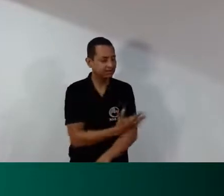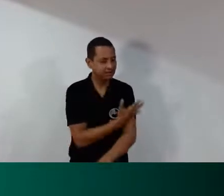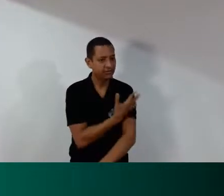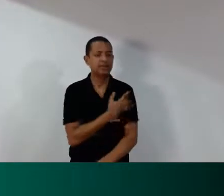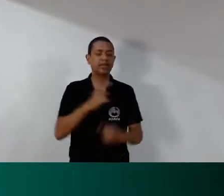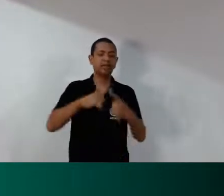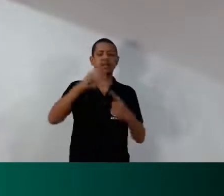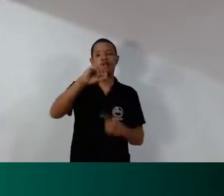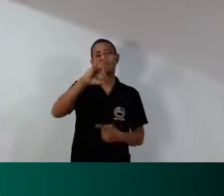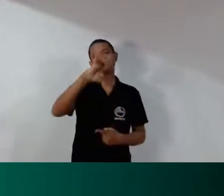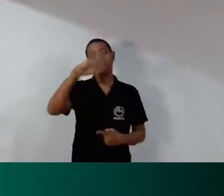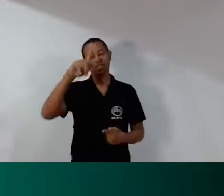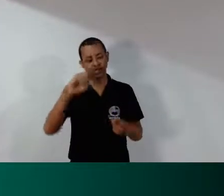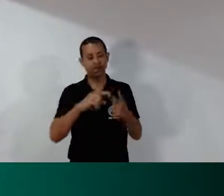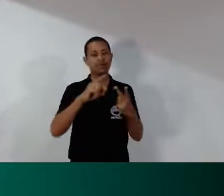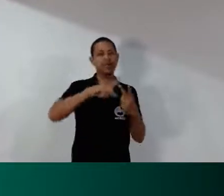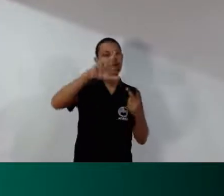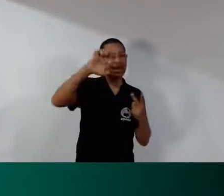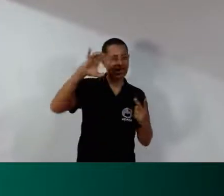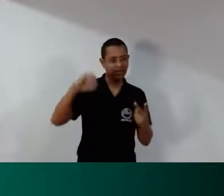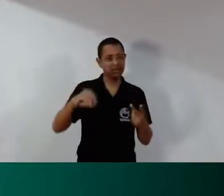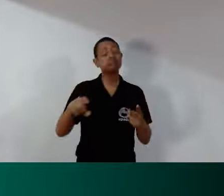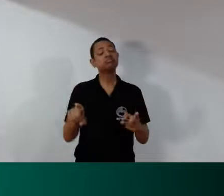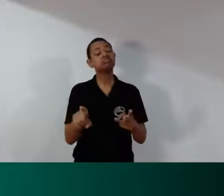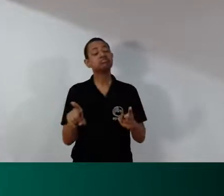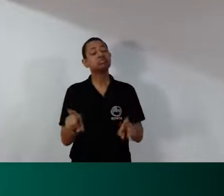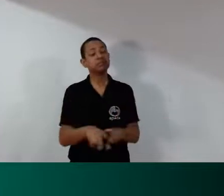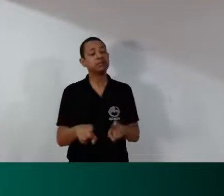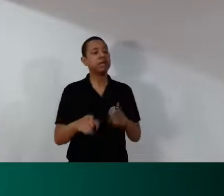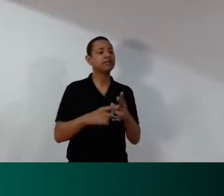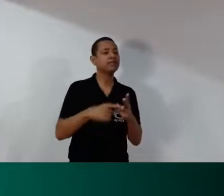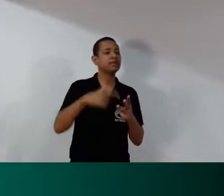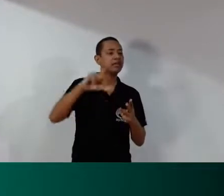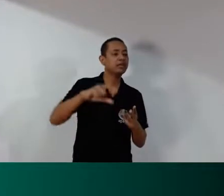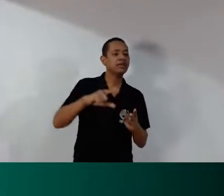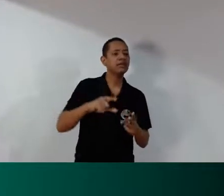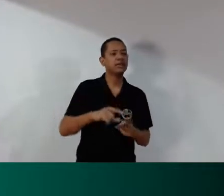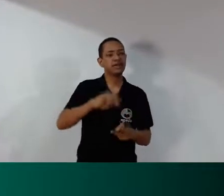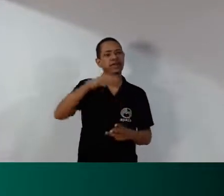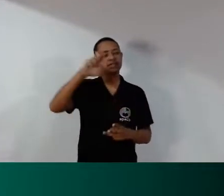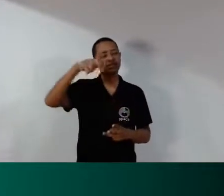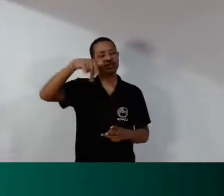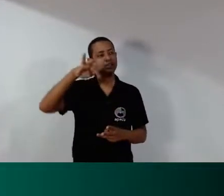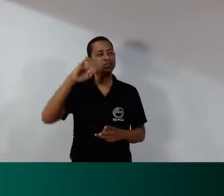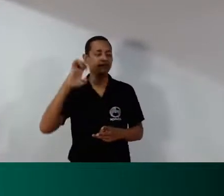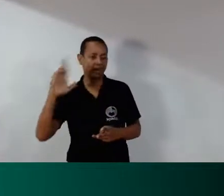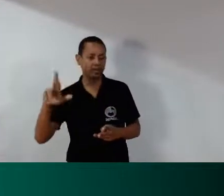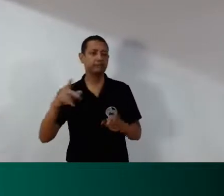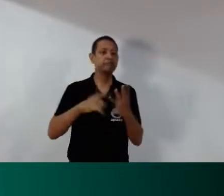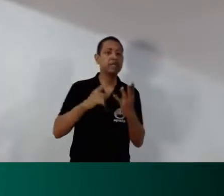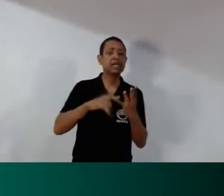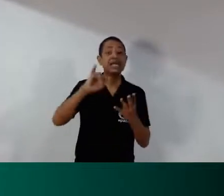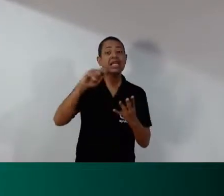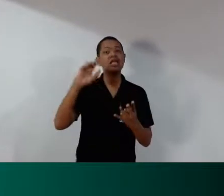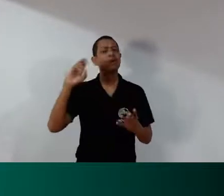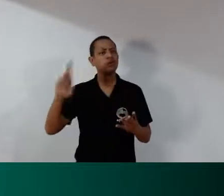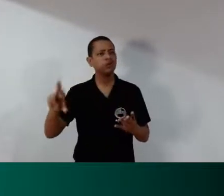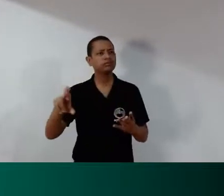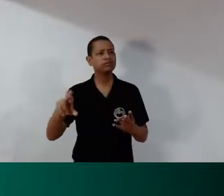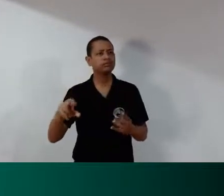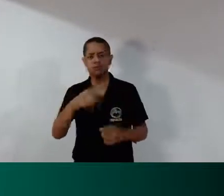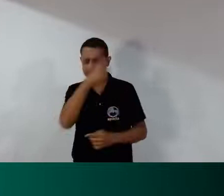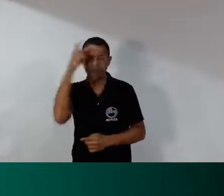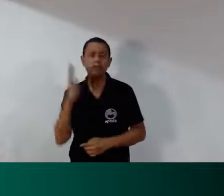mesa de ter pessoas aqui como a Jennifer pessoas como eu como Ígor pessoas que eu conheci em diversos momentos na minha vida de luta